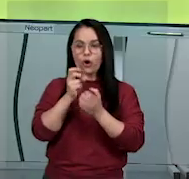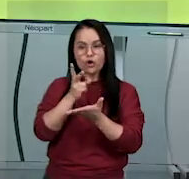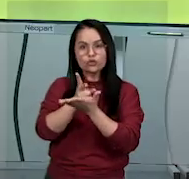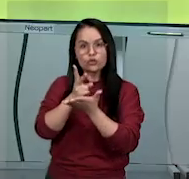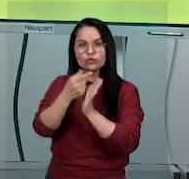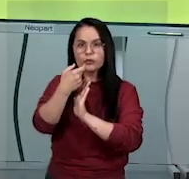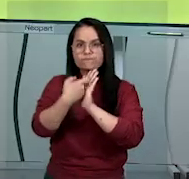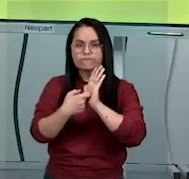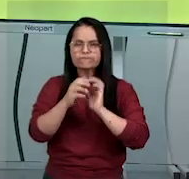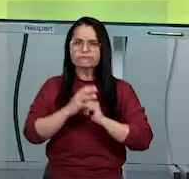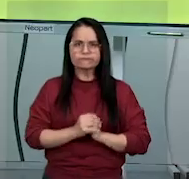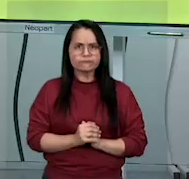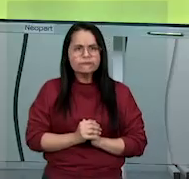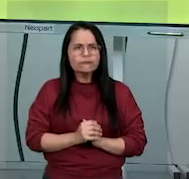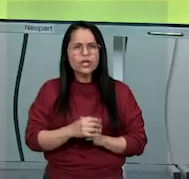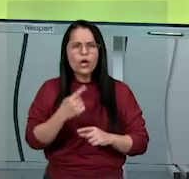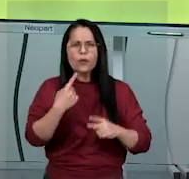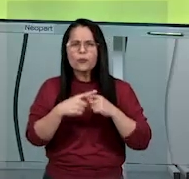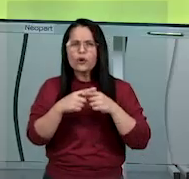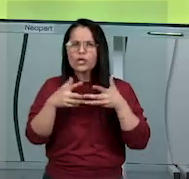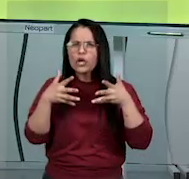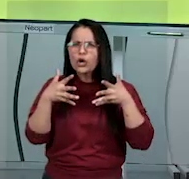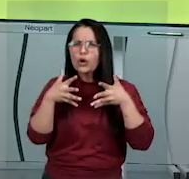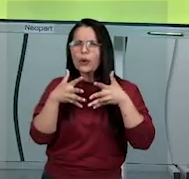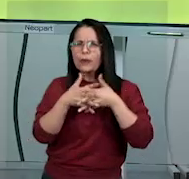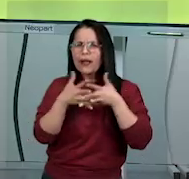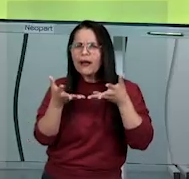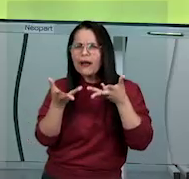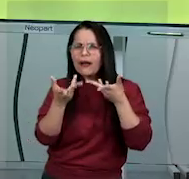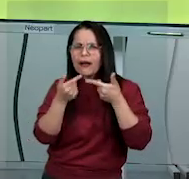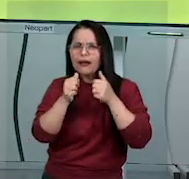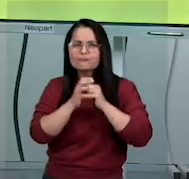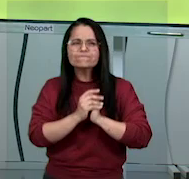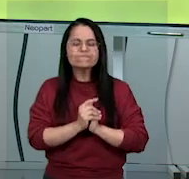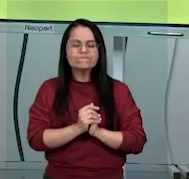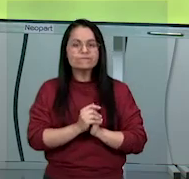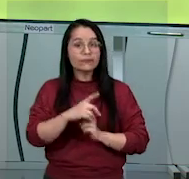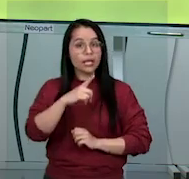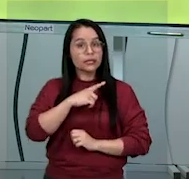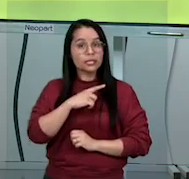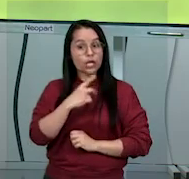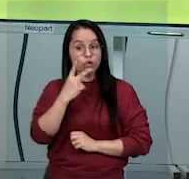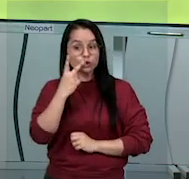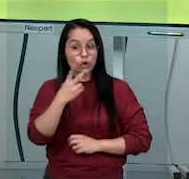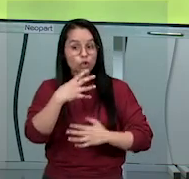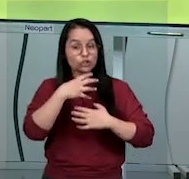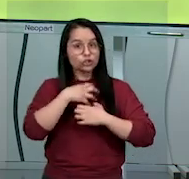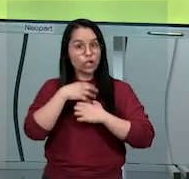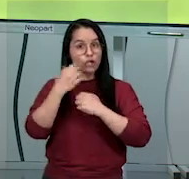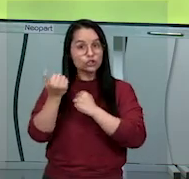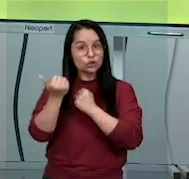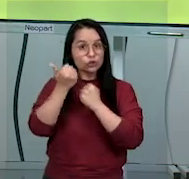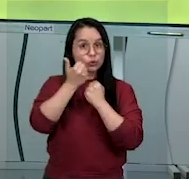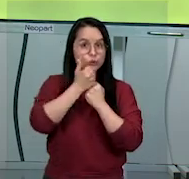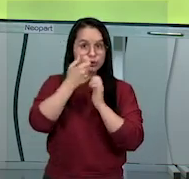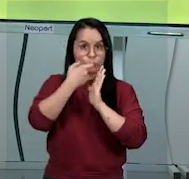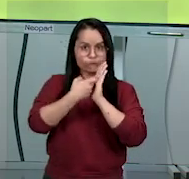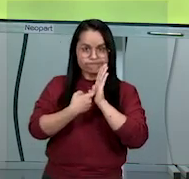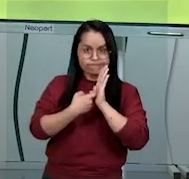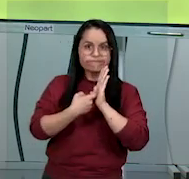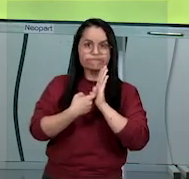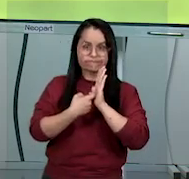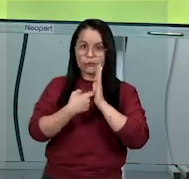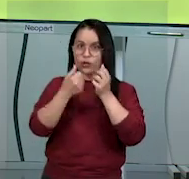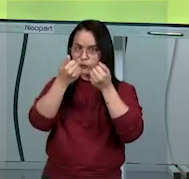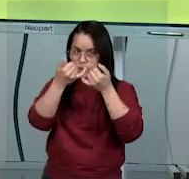Bom, por que essa habilidade parece complexa? Nós temos duas formas de substituição no texto, e isso vai